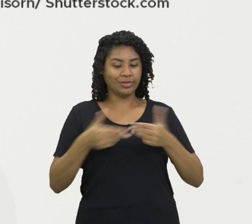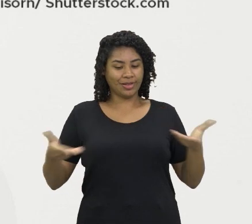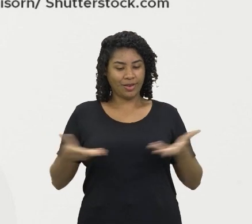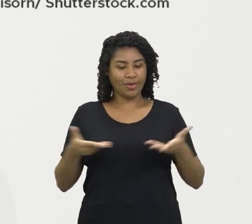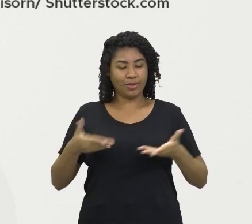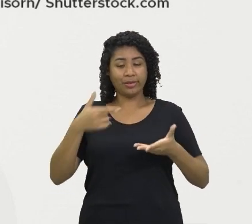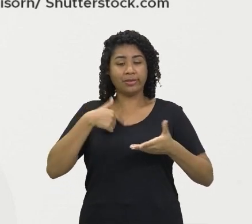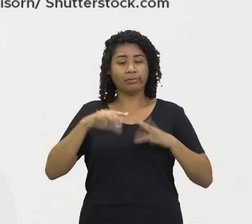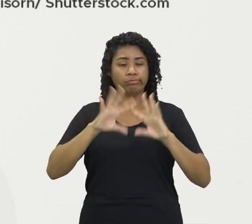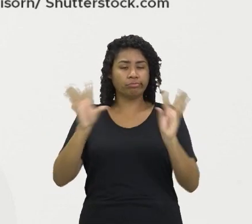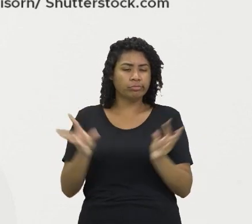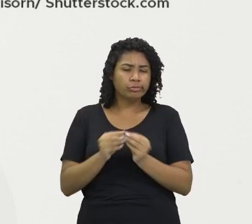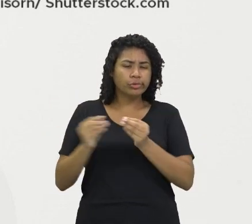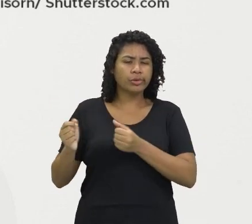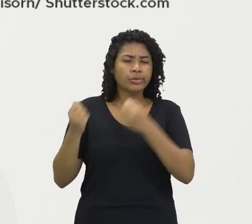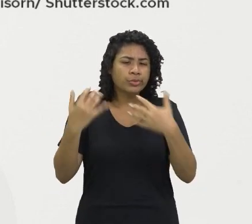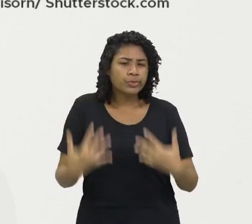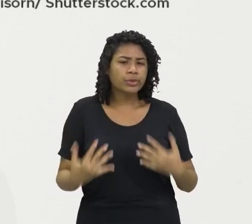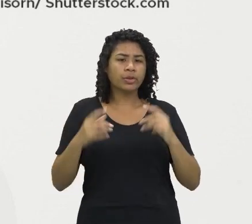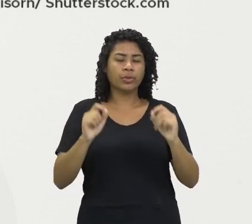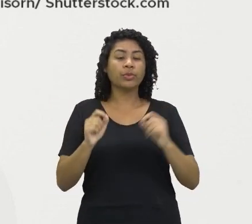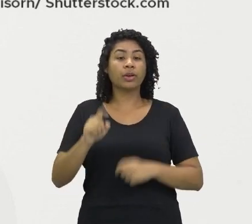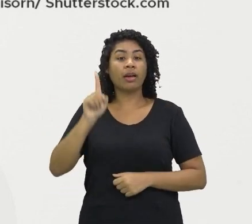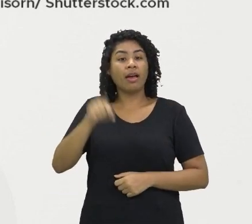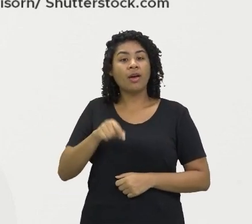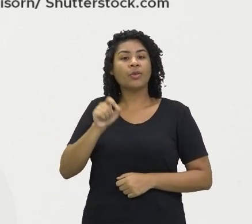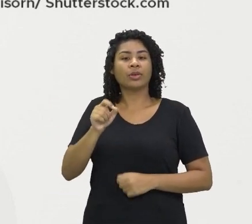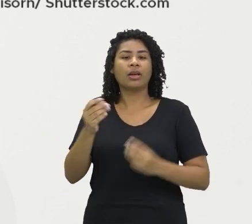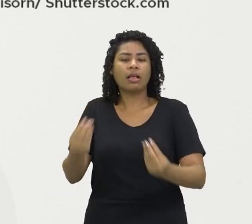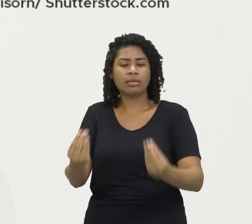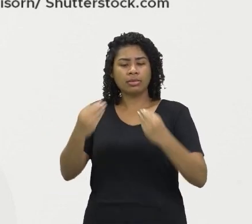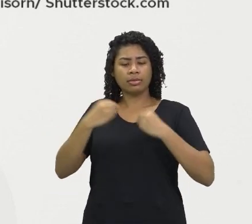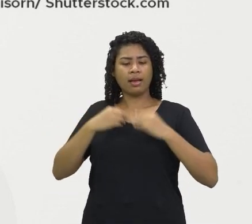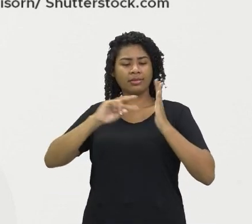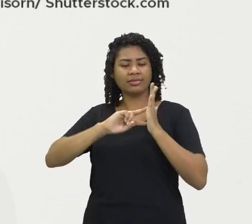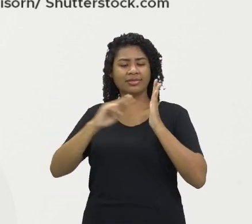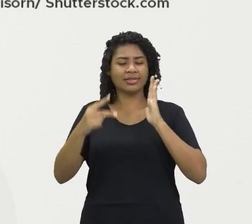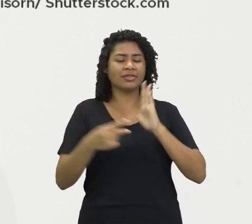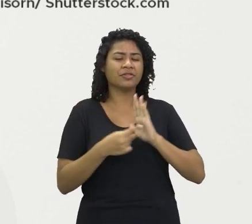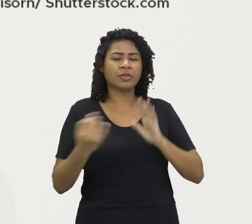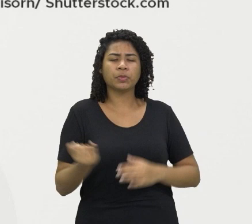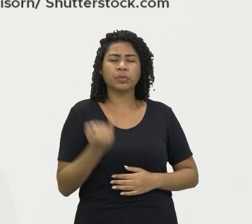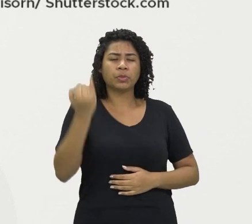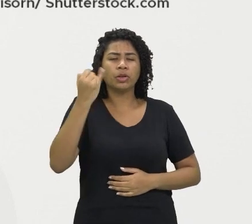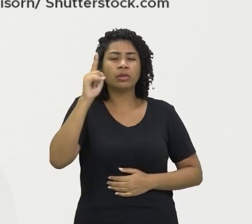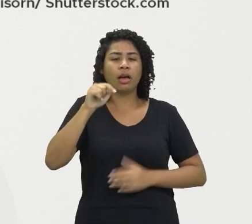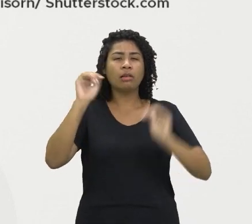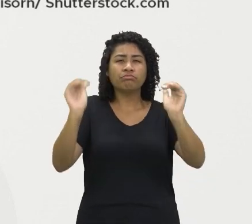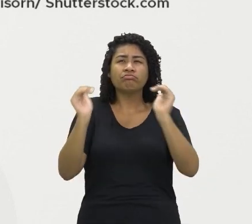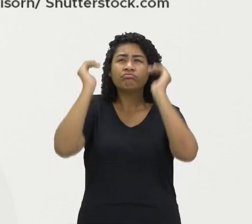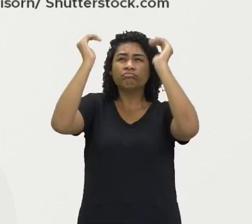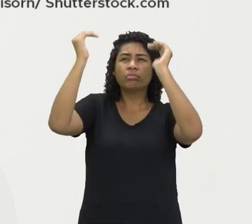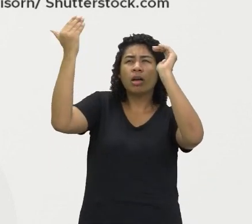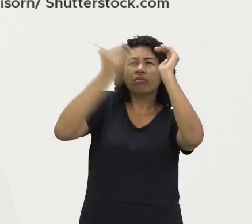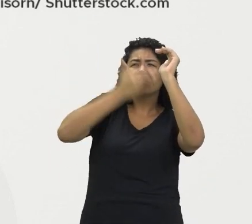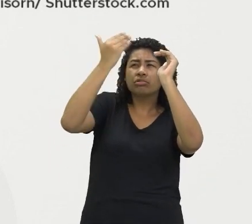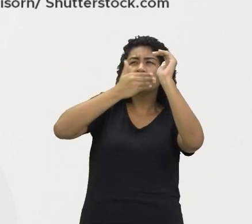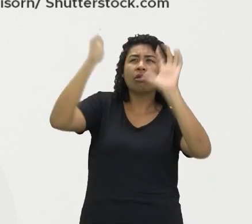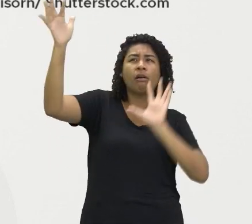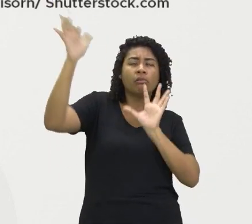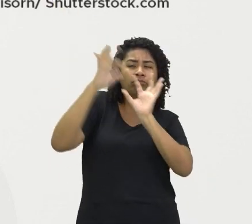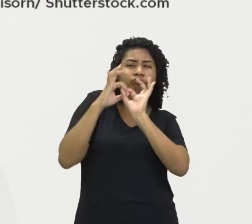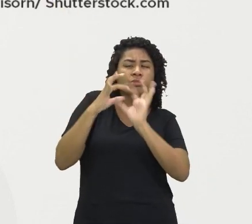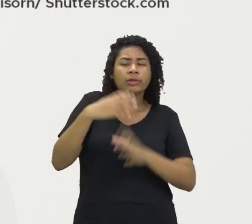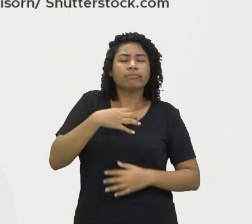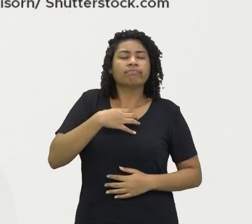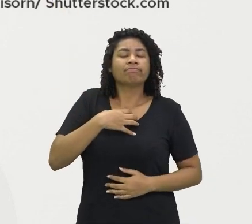que imprime significado à vida eterna, à vida humana, através dessa ligação que é maior do que o ser humano.